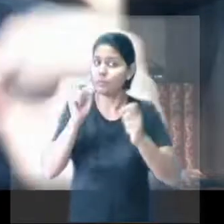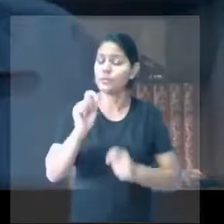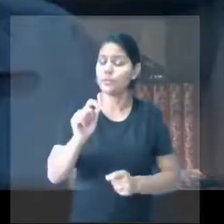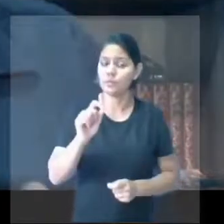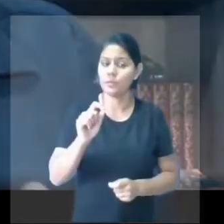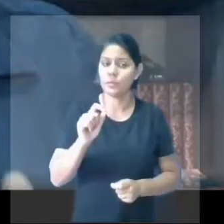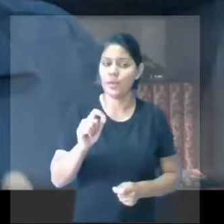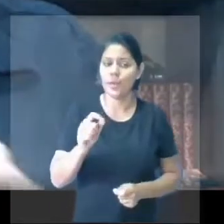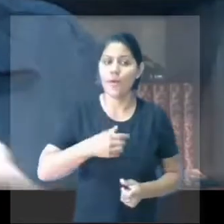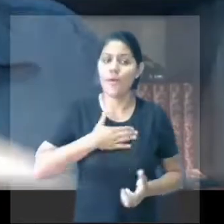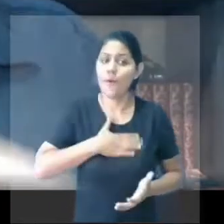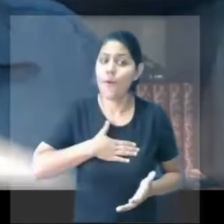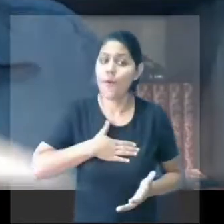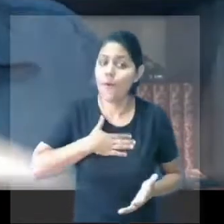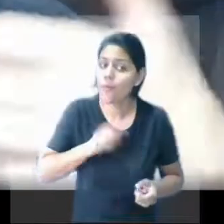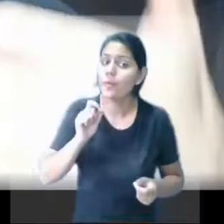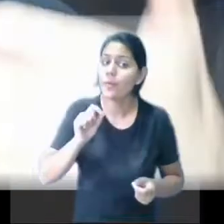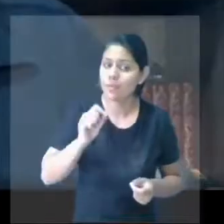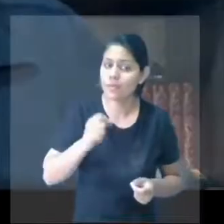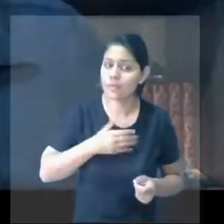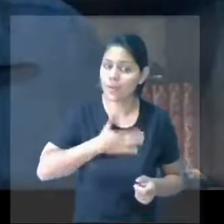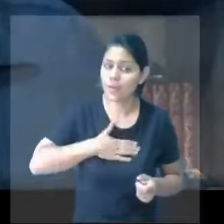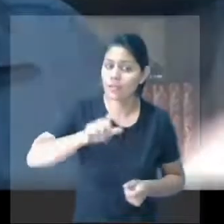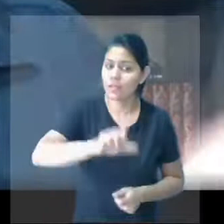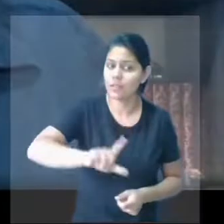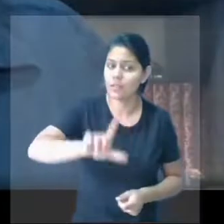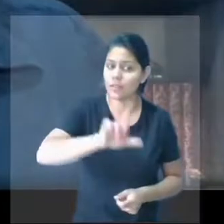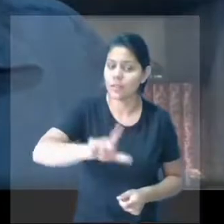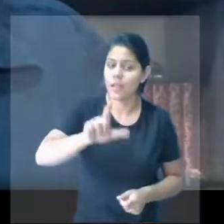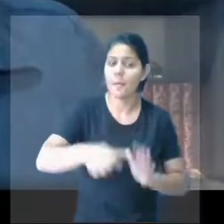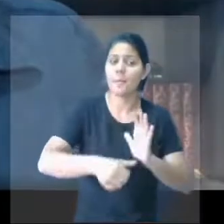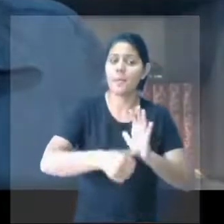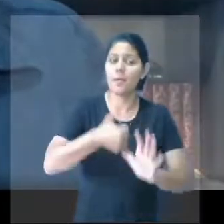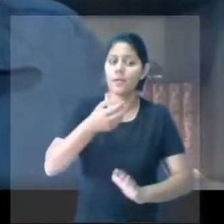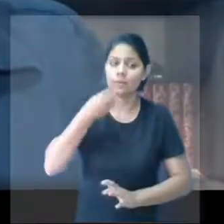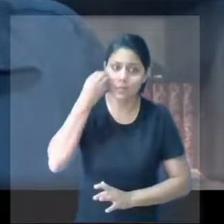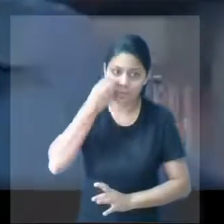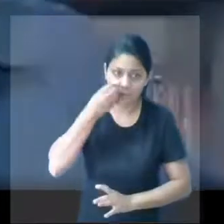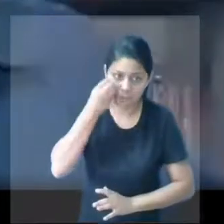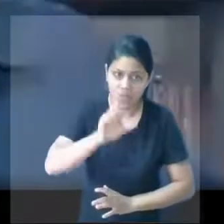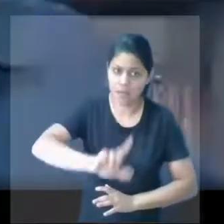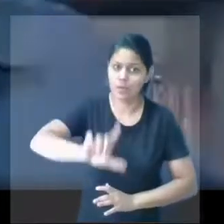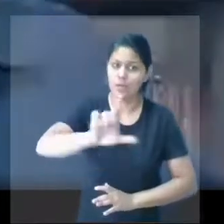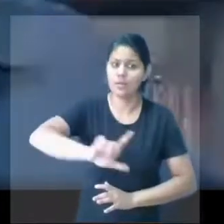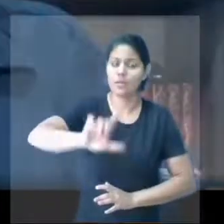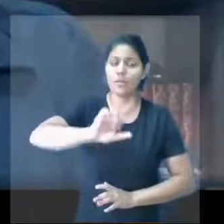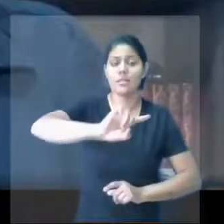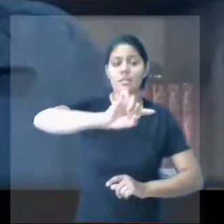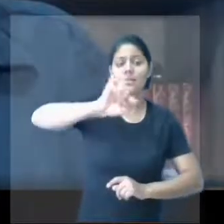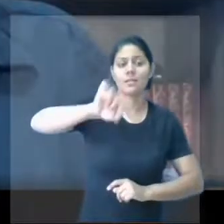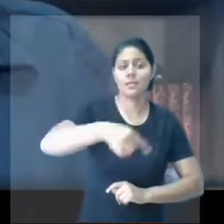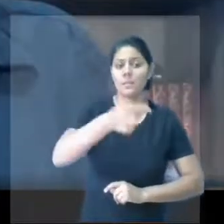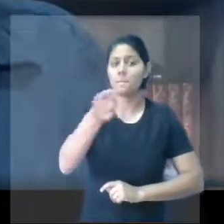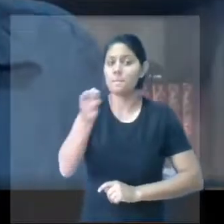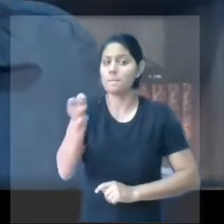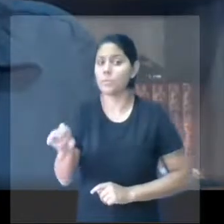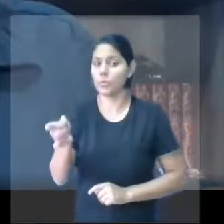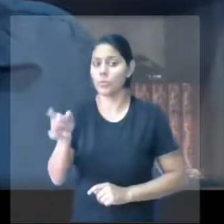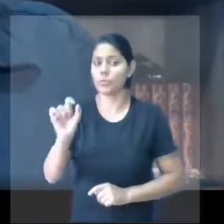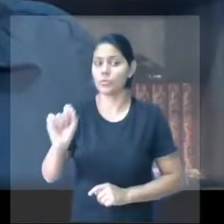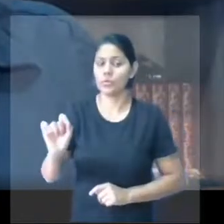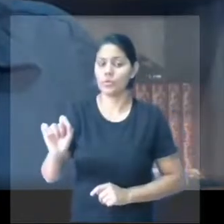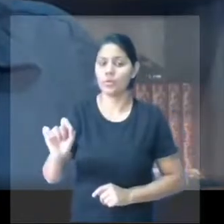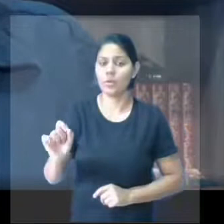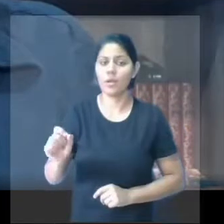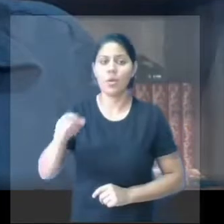do gosto literário, né, passar por experiências literárias iniciais e depois chegar aos clássicos. Como o próprio Jorge